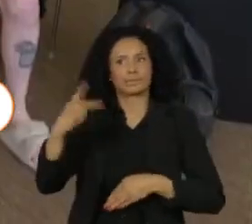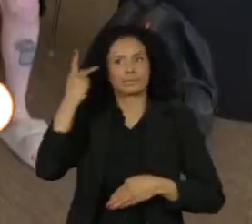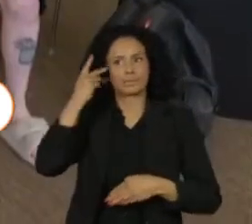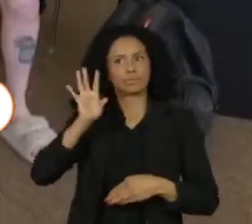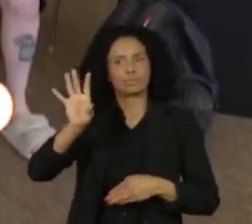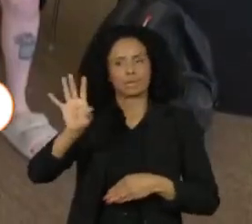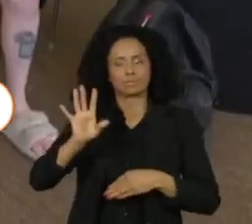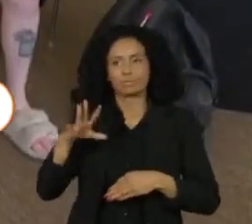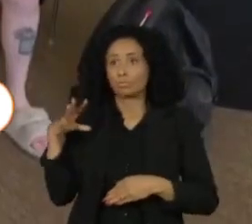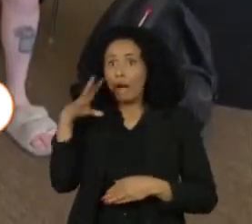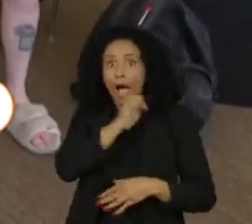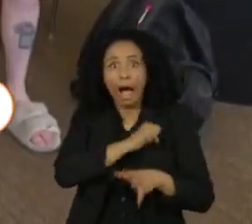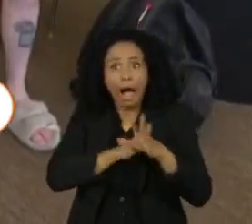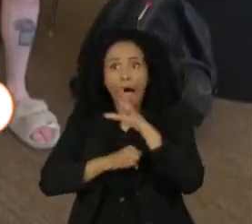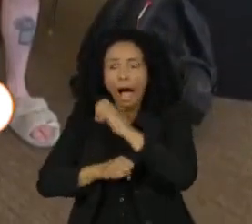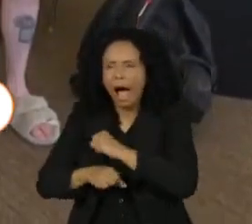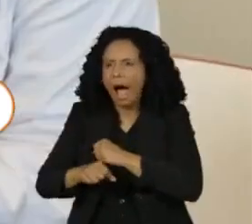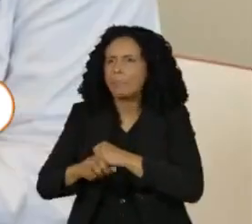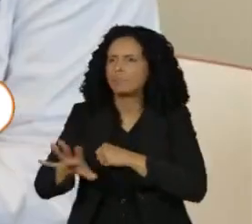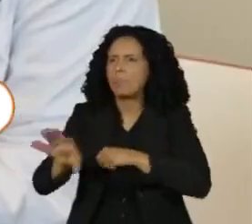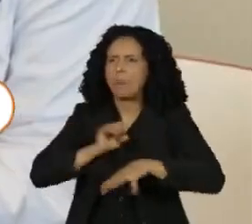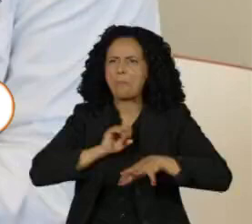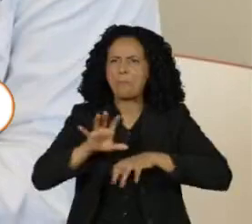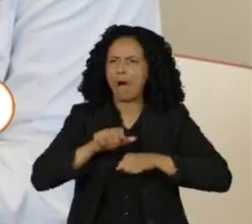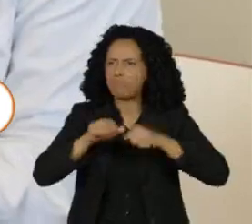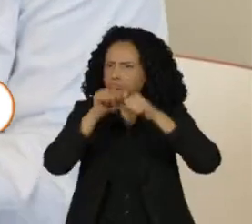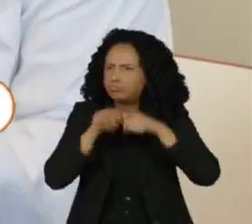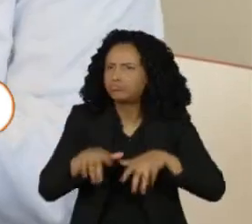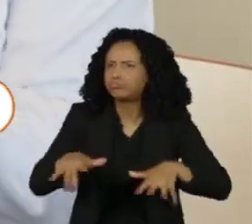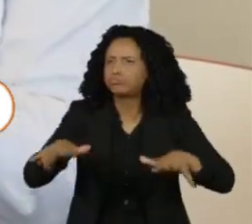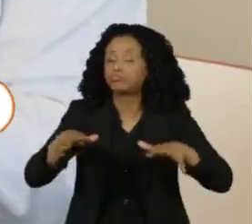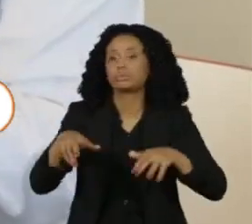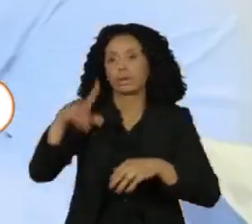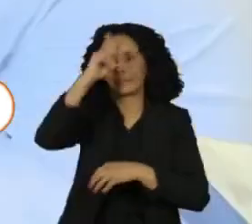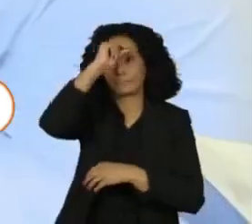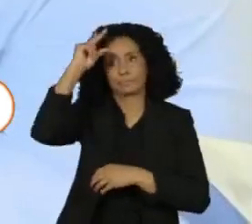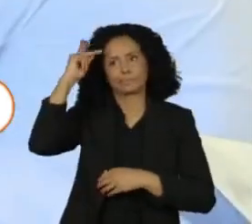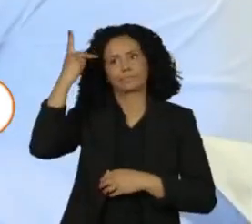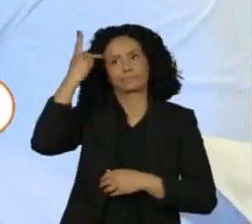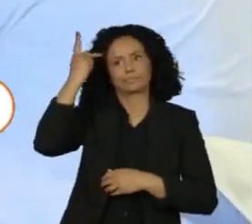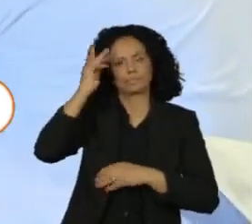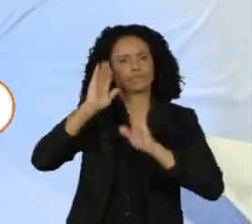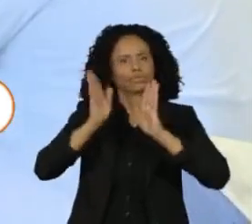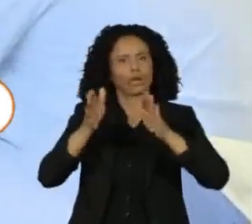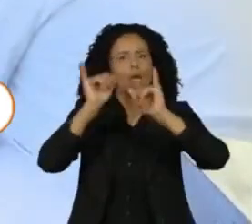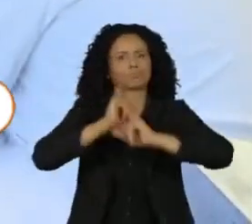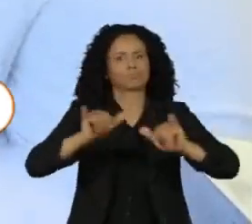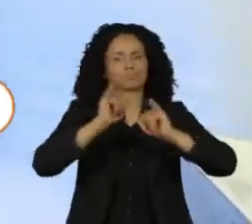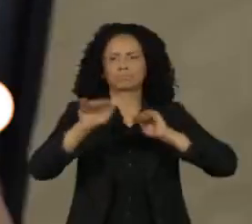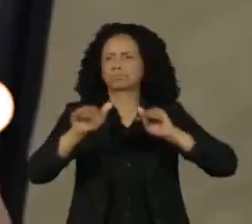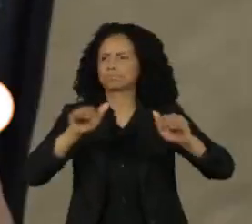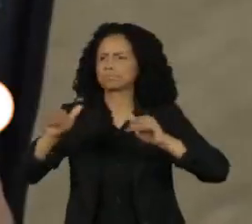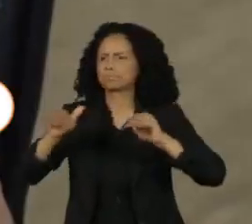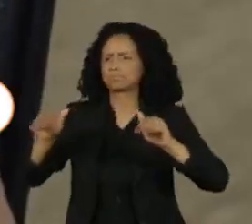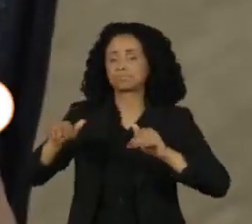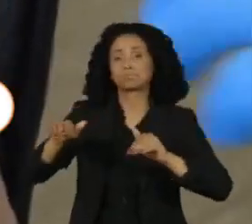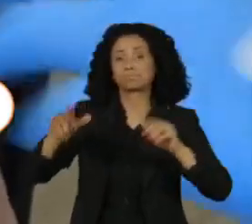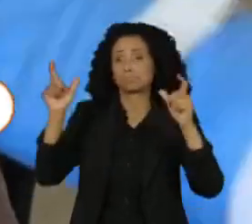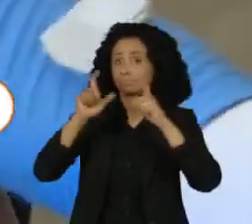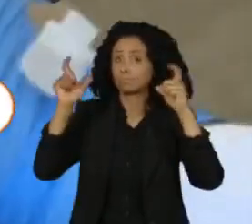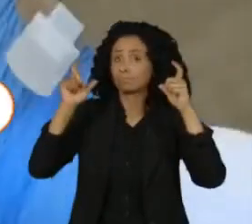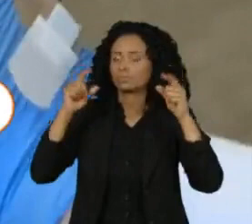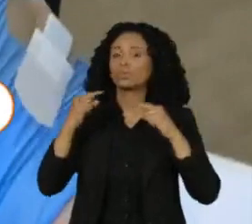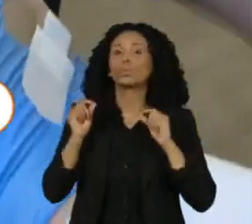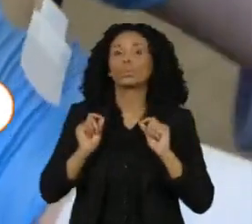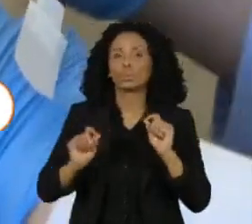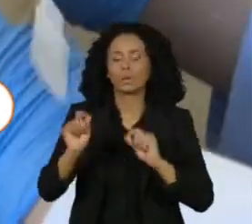dessa rápida transmissão, a Prefeitura de São Paulo divulgou algumas recomendações para prevenir a doença. Uma delas é o uso